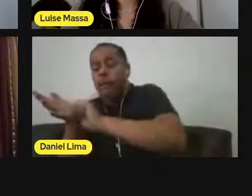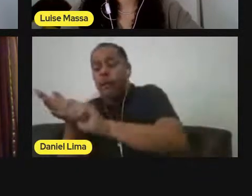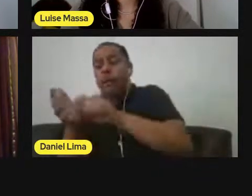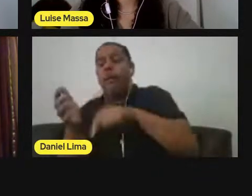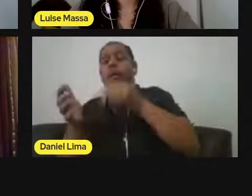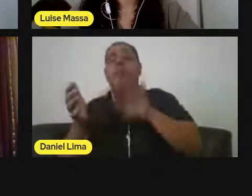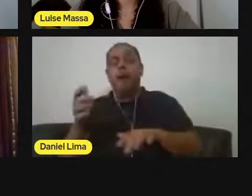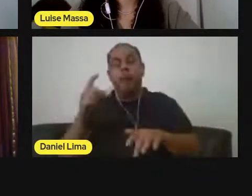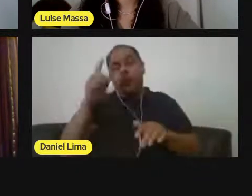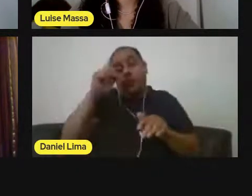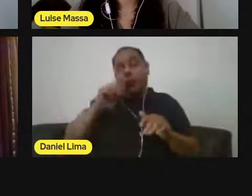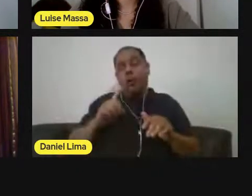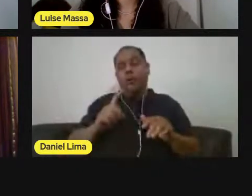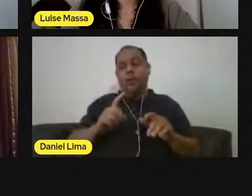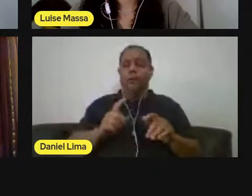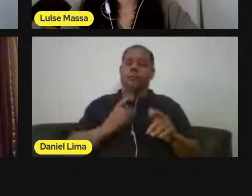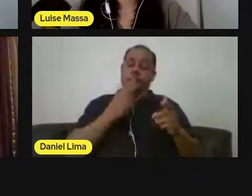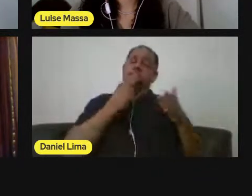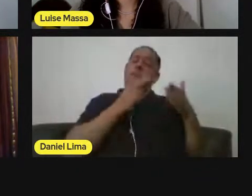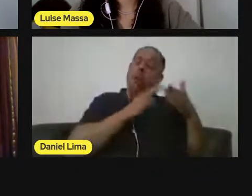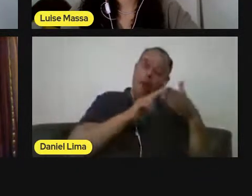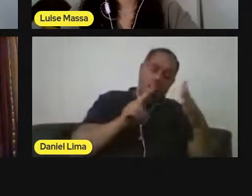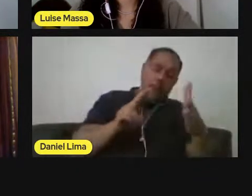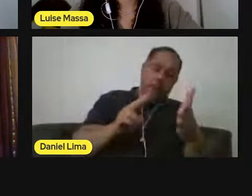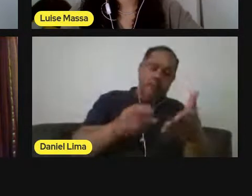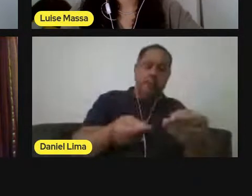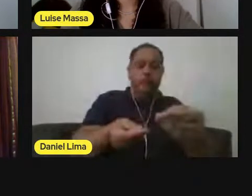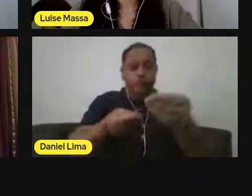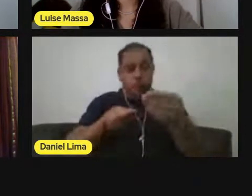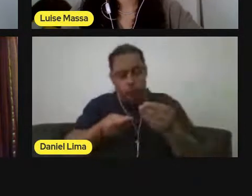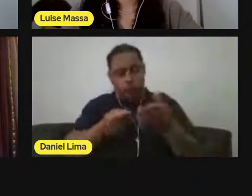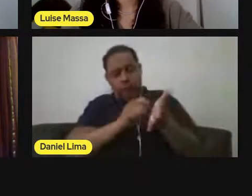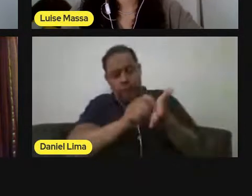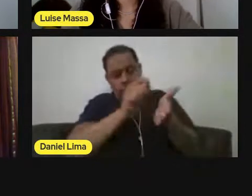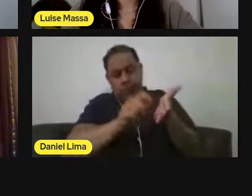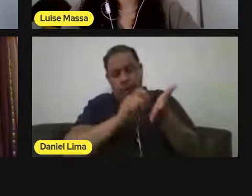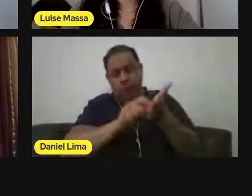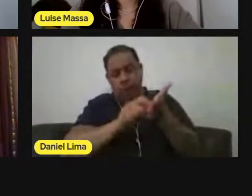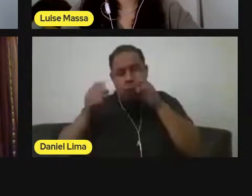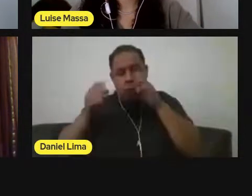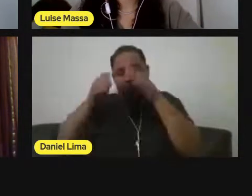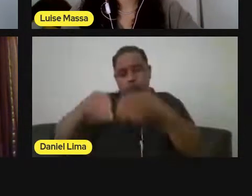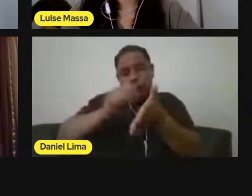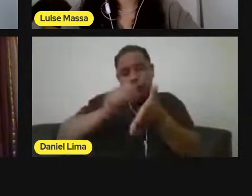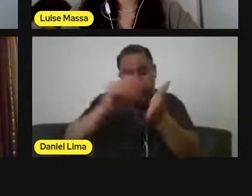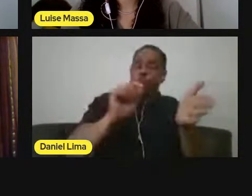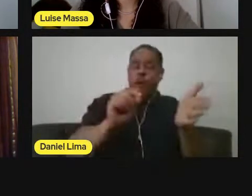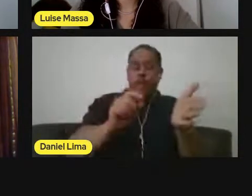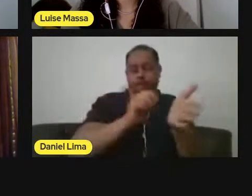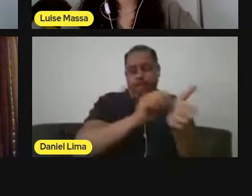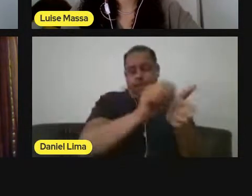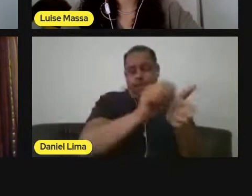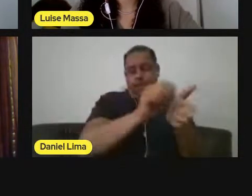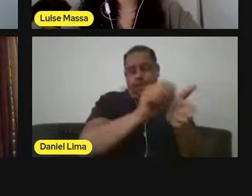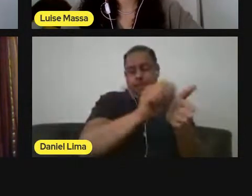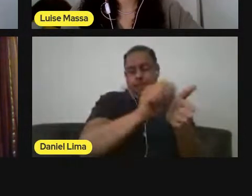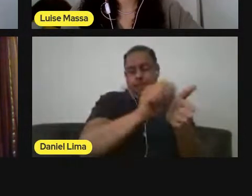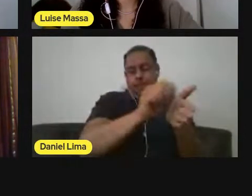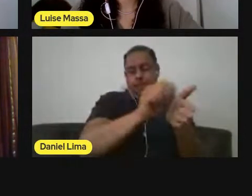ele escreveu precisamente o seguinte: o meu principal interesse